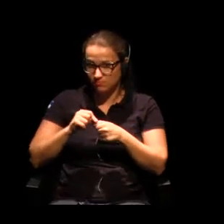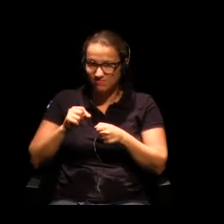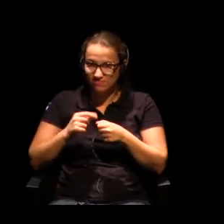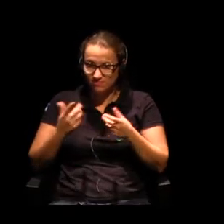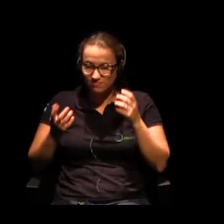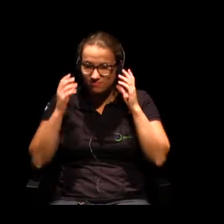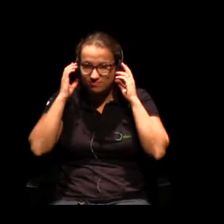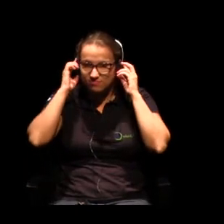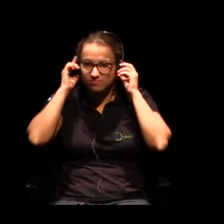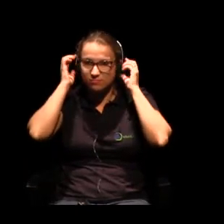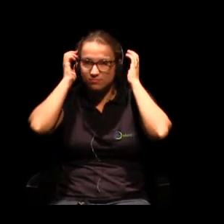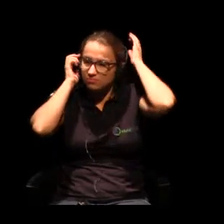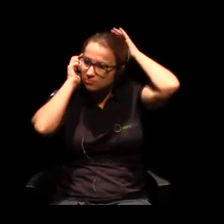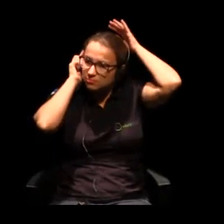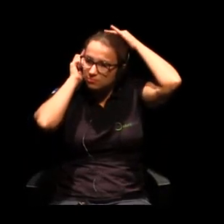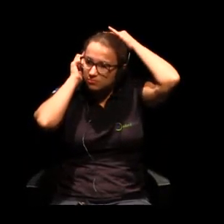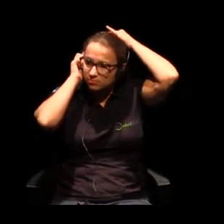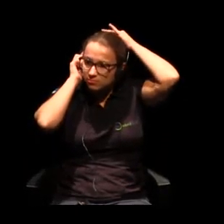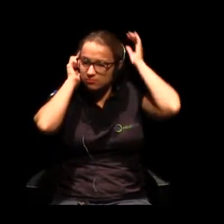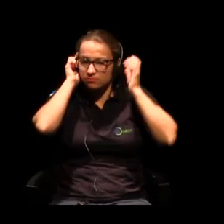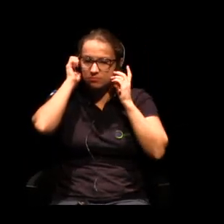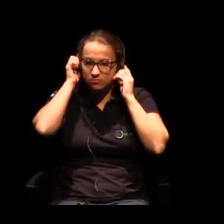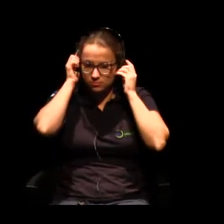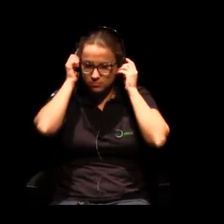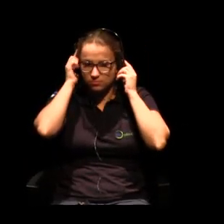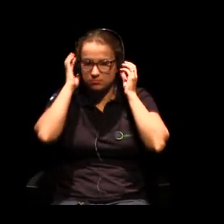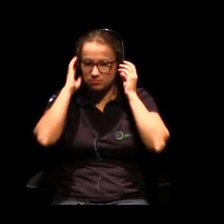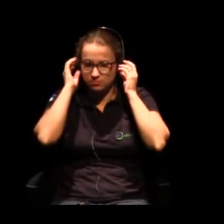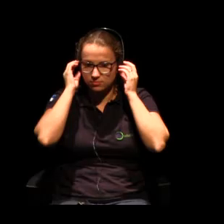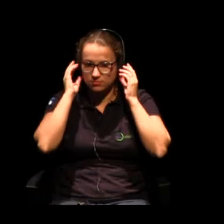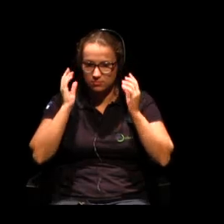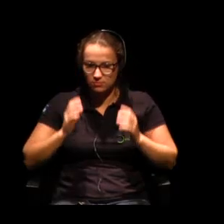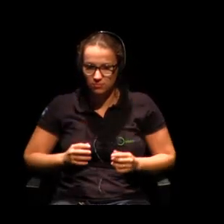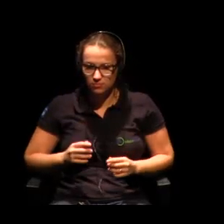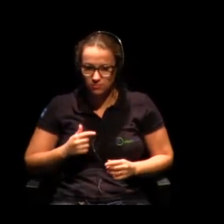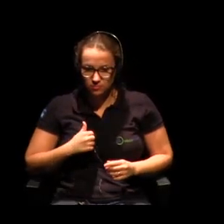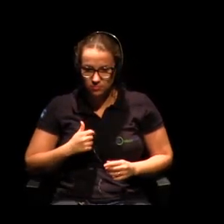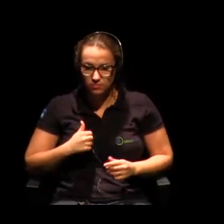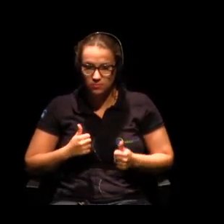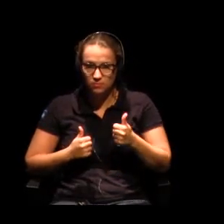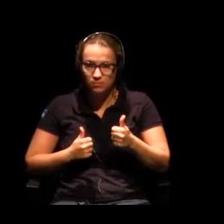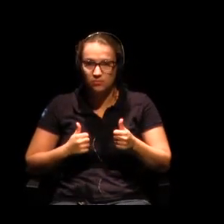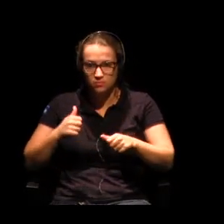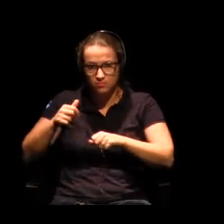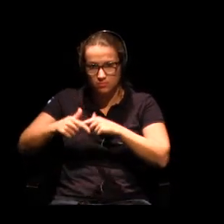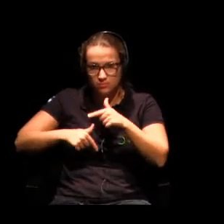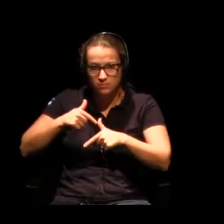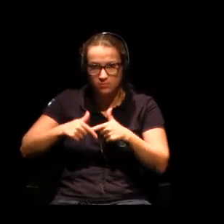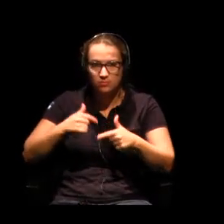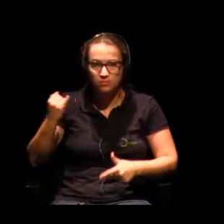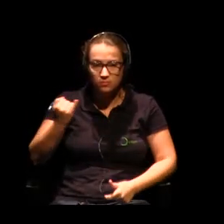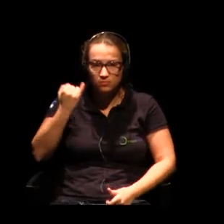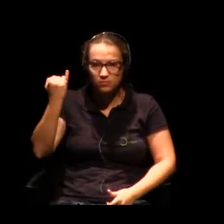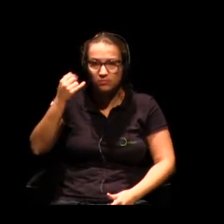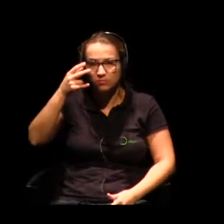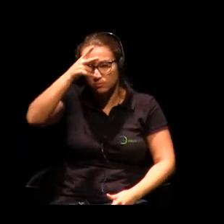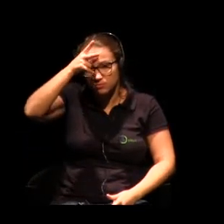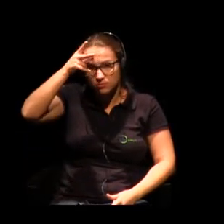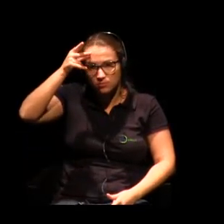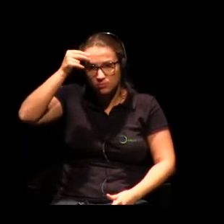o trabalho que eu faço. Mas outro participante importante no meu trabalho